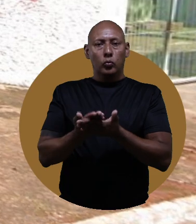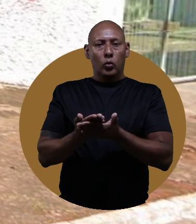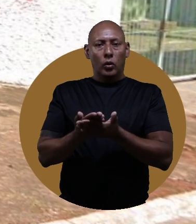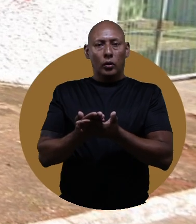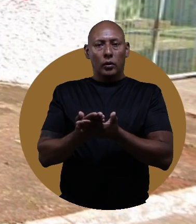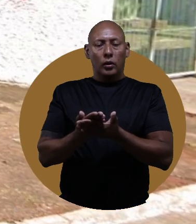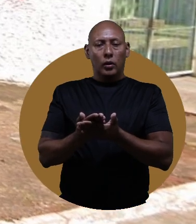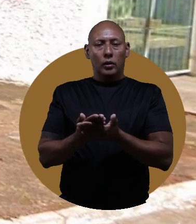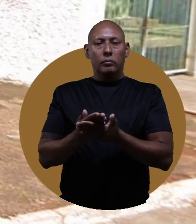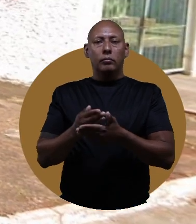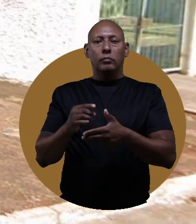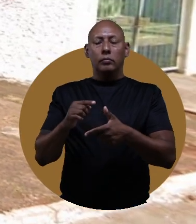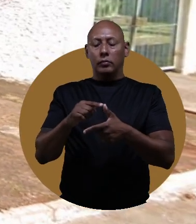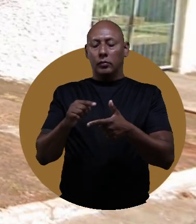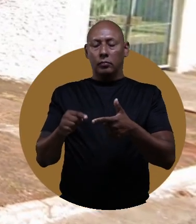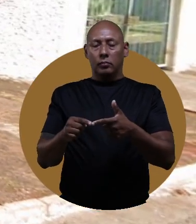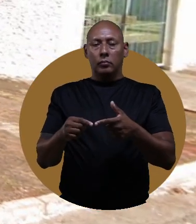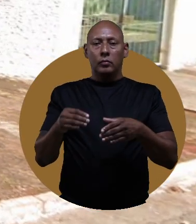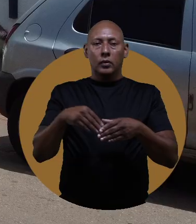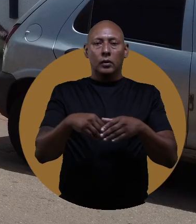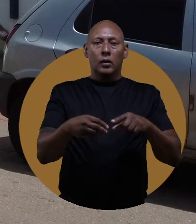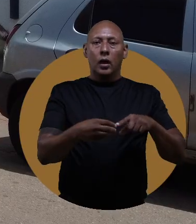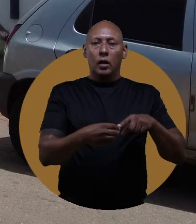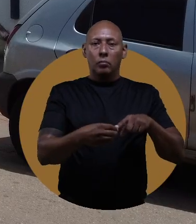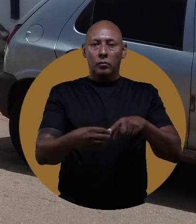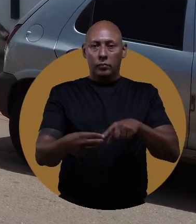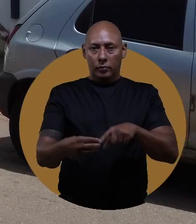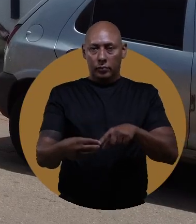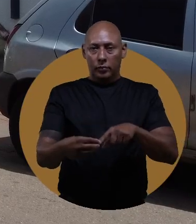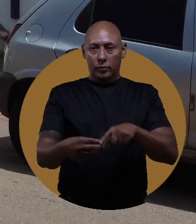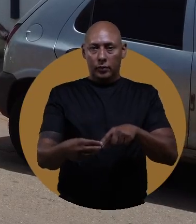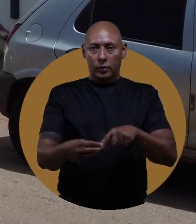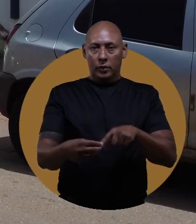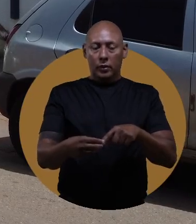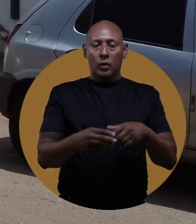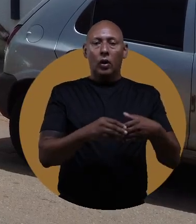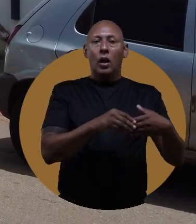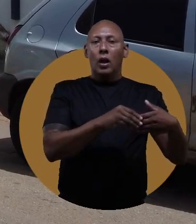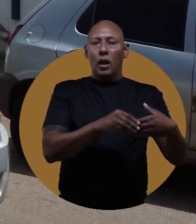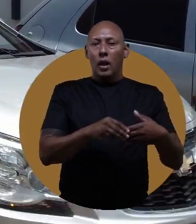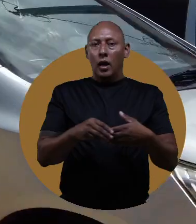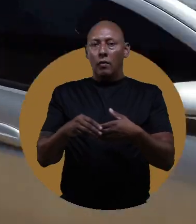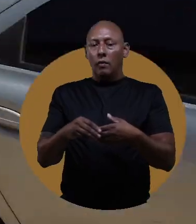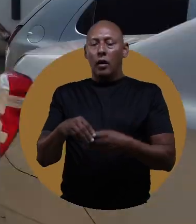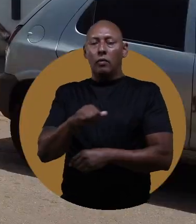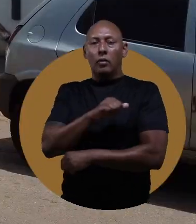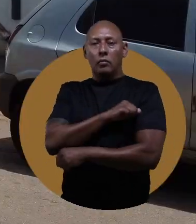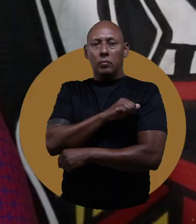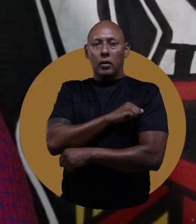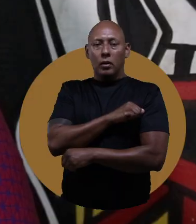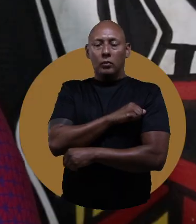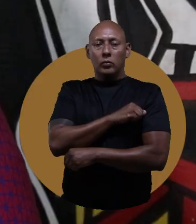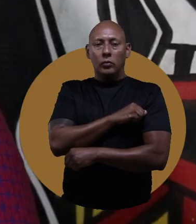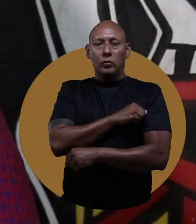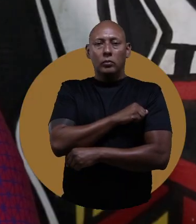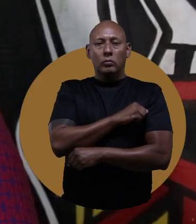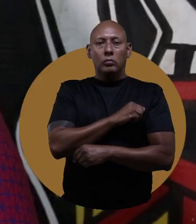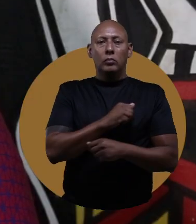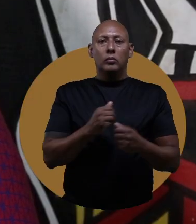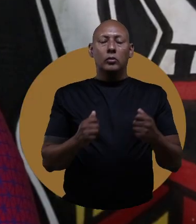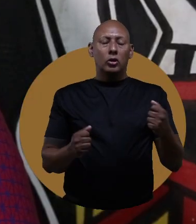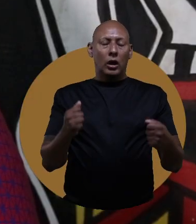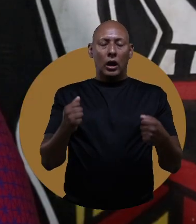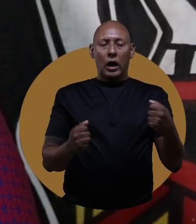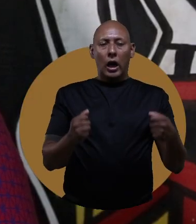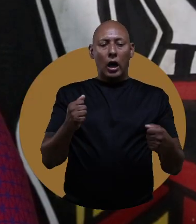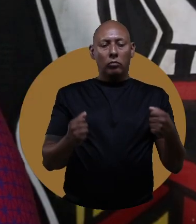municipais Coronel José Viana Alves e Jardim Nova Esperança. Nós temos uma biblioteca na nossa